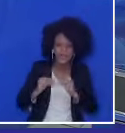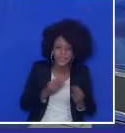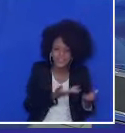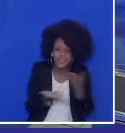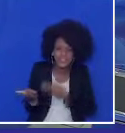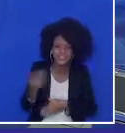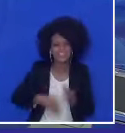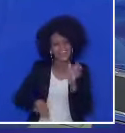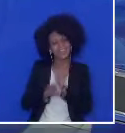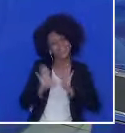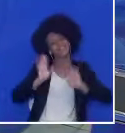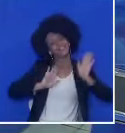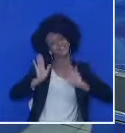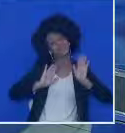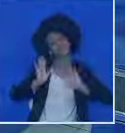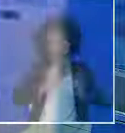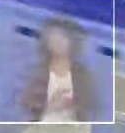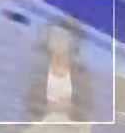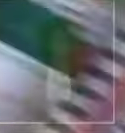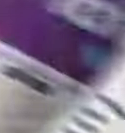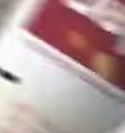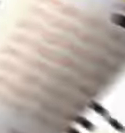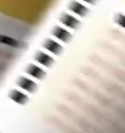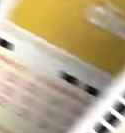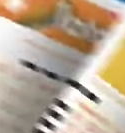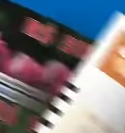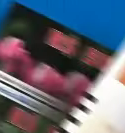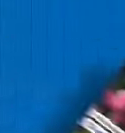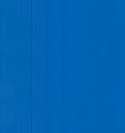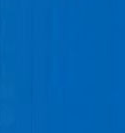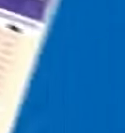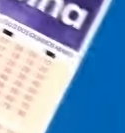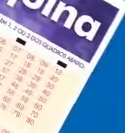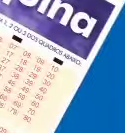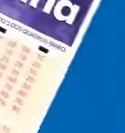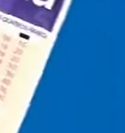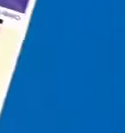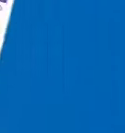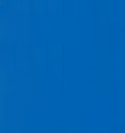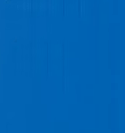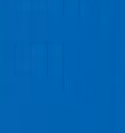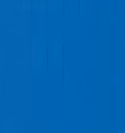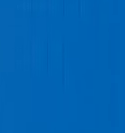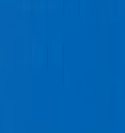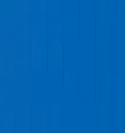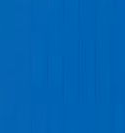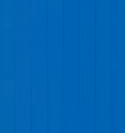noite para você e até mais.